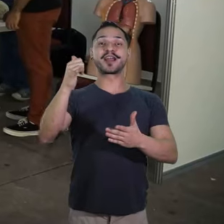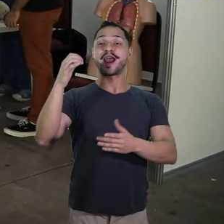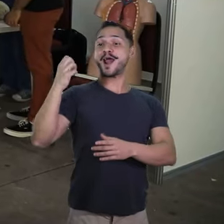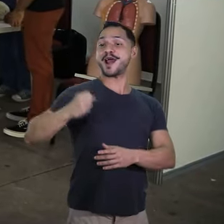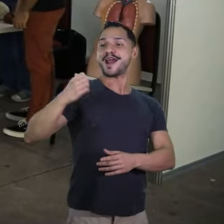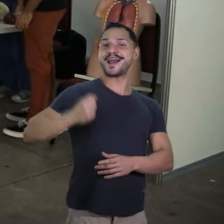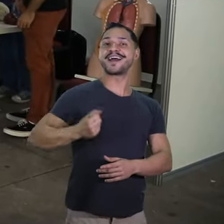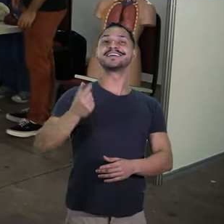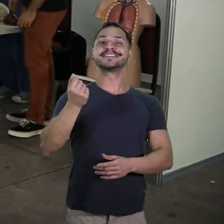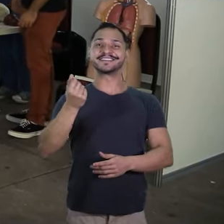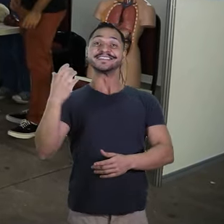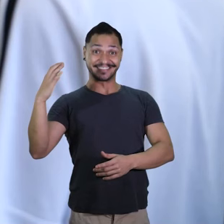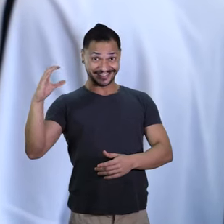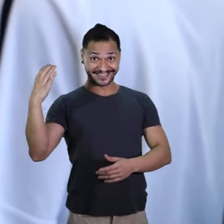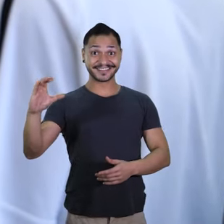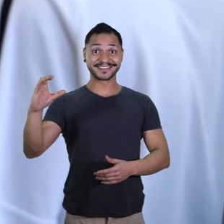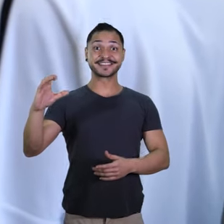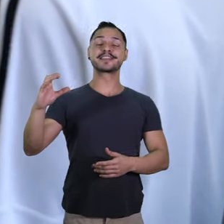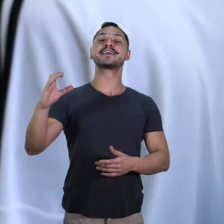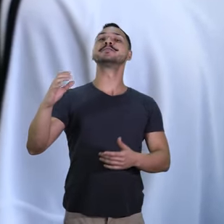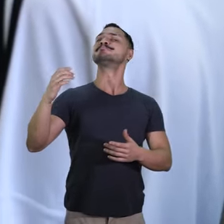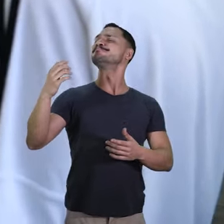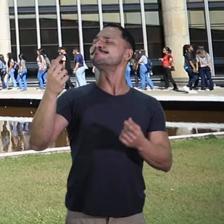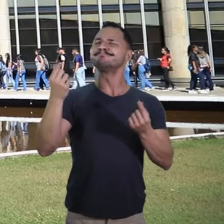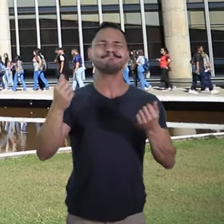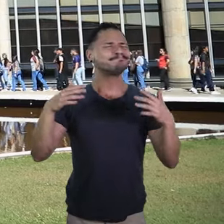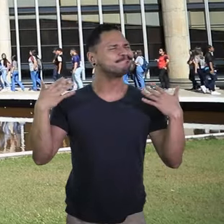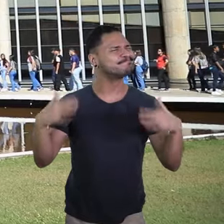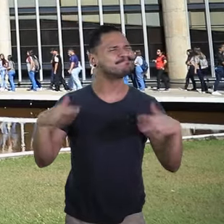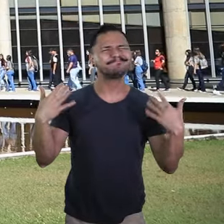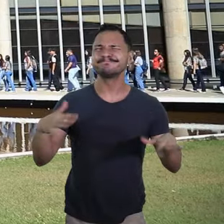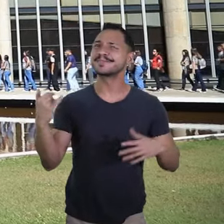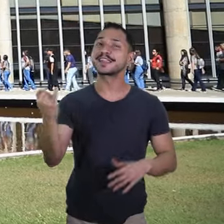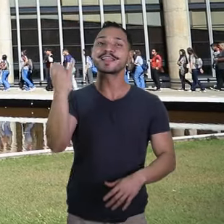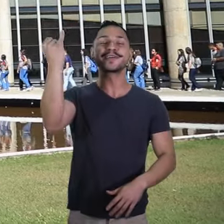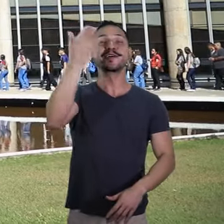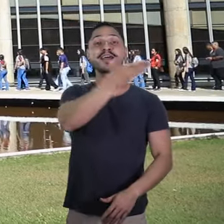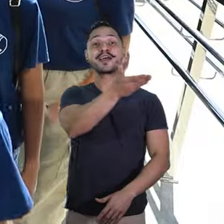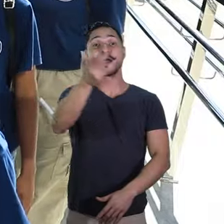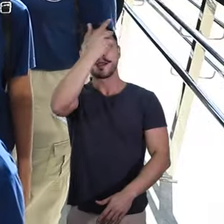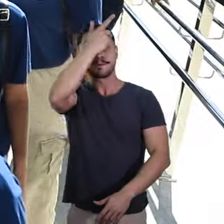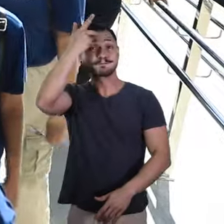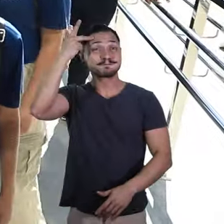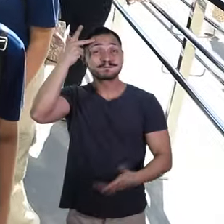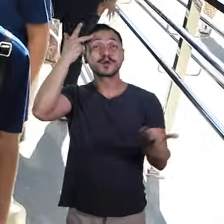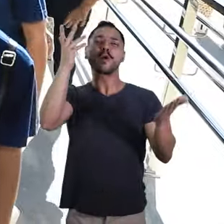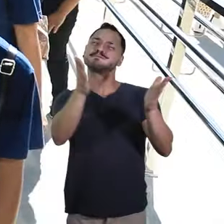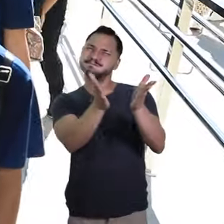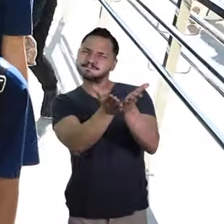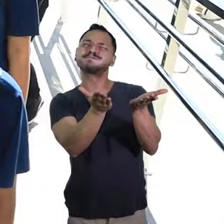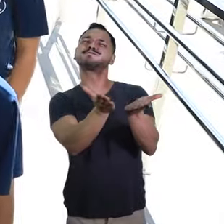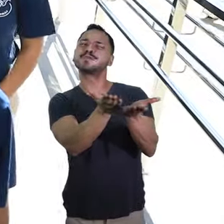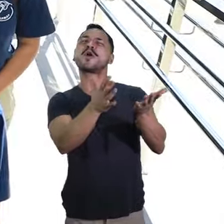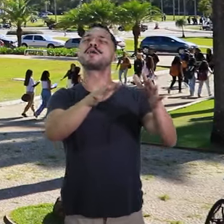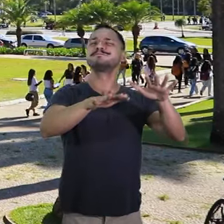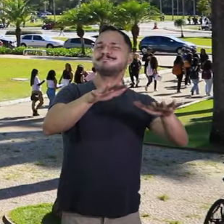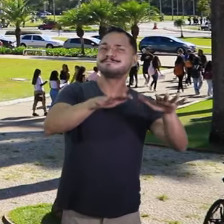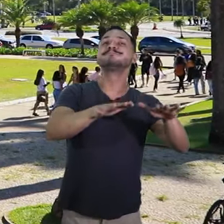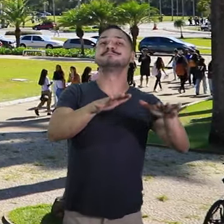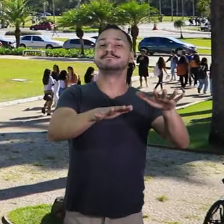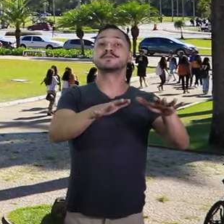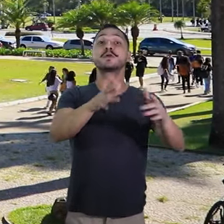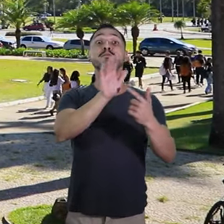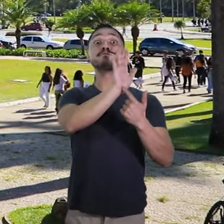psicossocial, as oportunidades de iniciação científica, as oportunidades de bolsa são importantes, principalmente para aqueles que têm